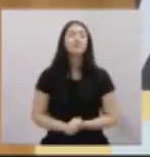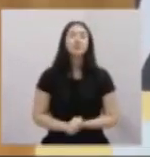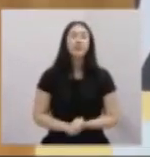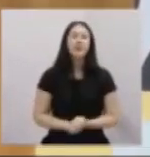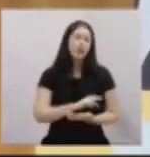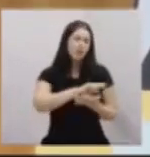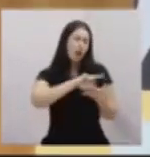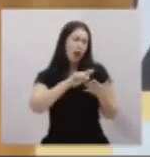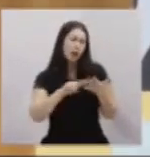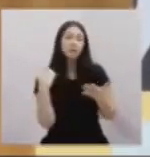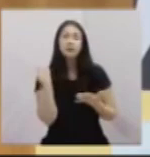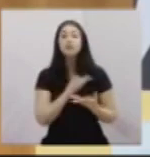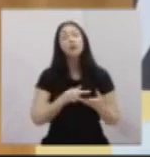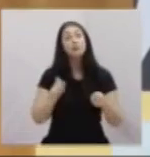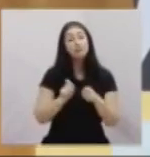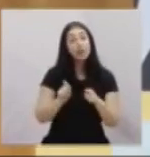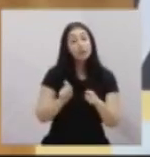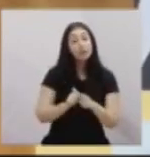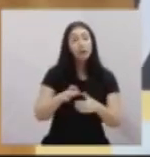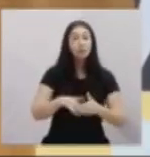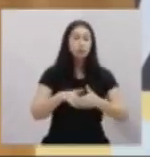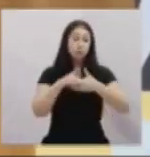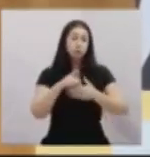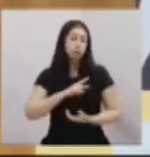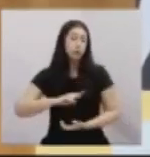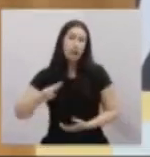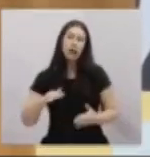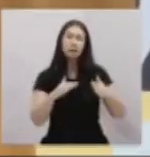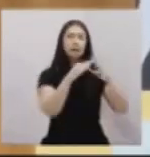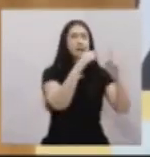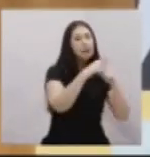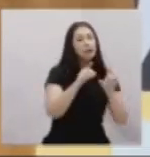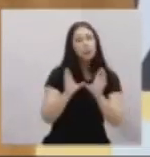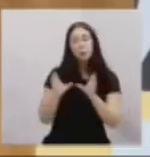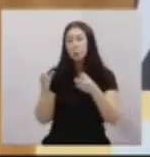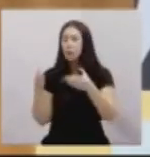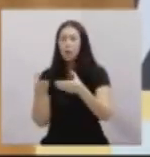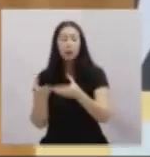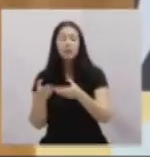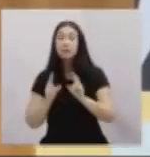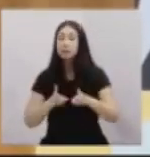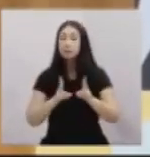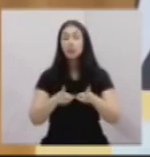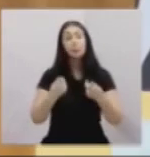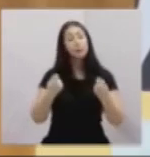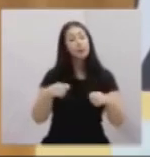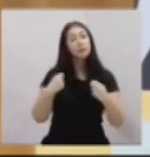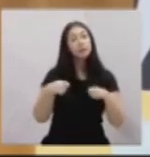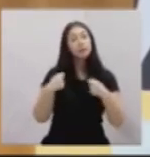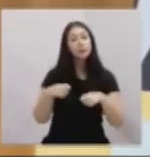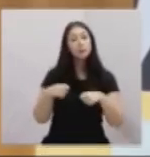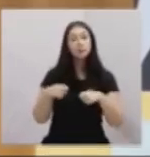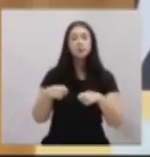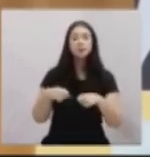nós fizermos como liderança religiosa, na comunidade, na igreja, no nosso ministério, sempre façamos